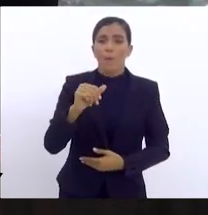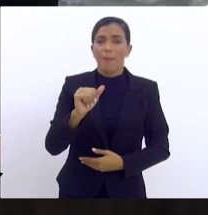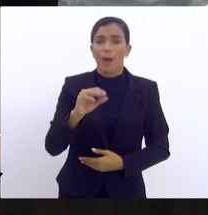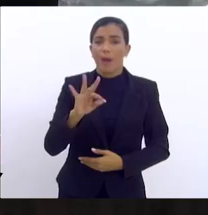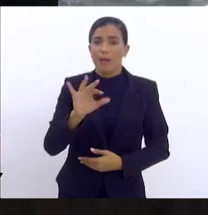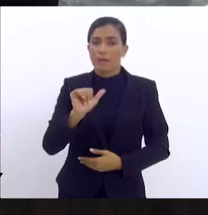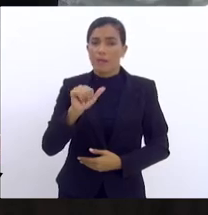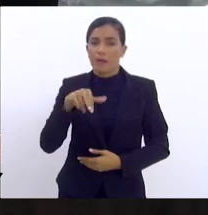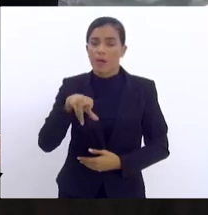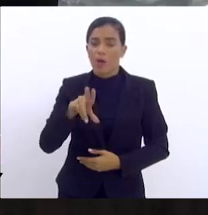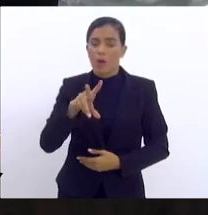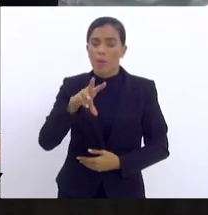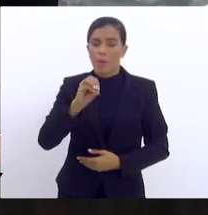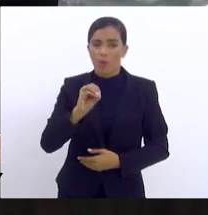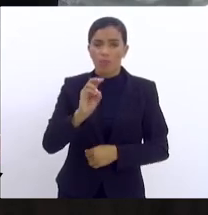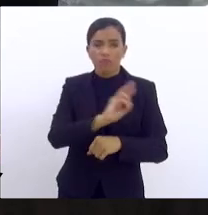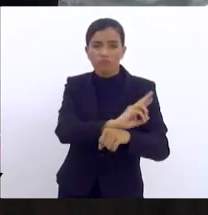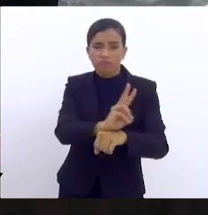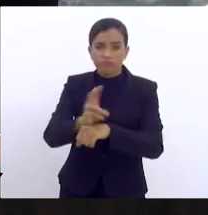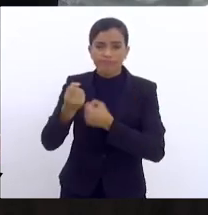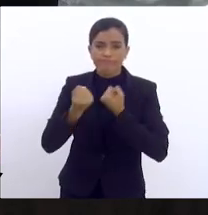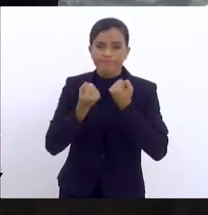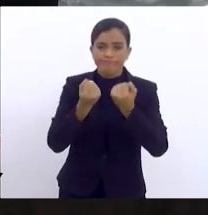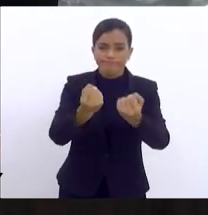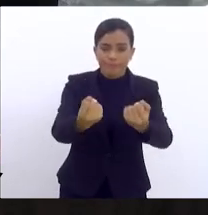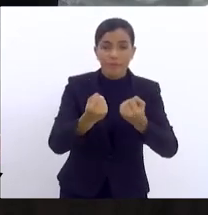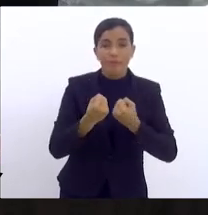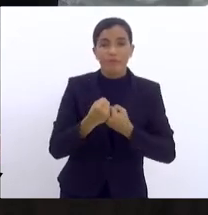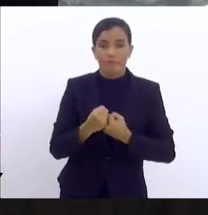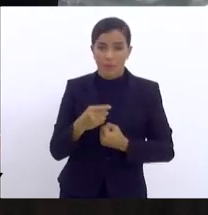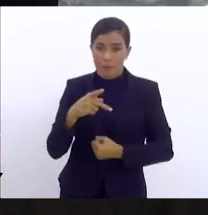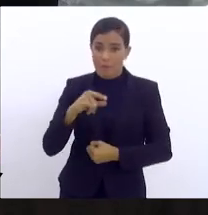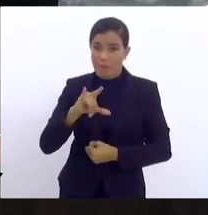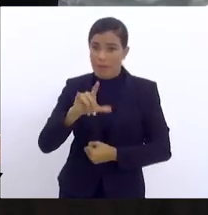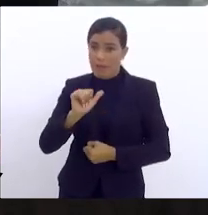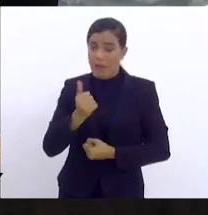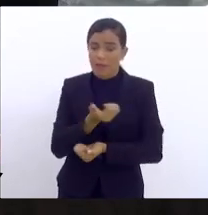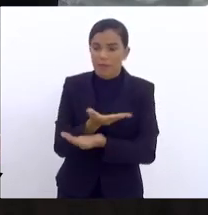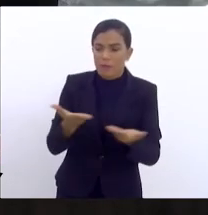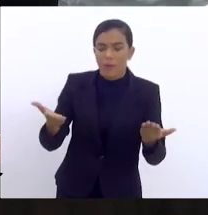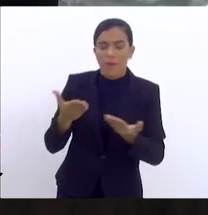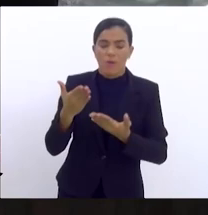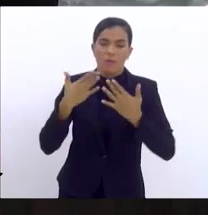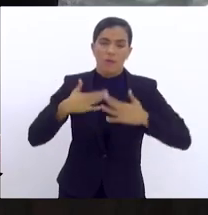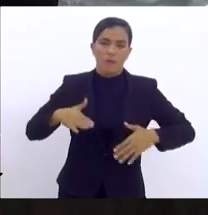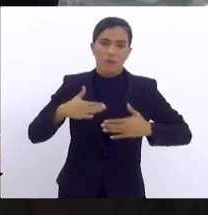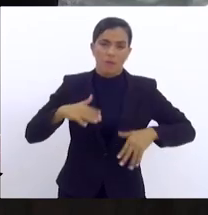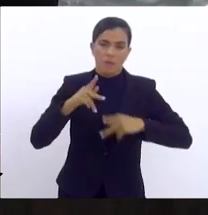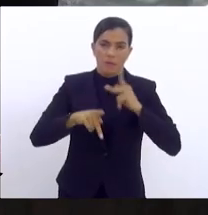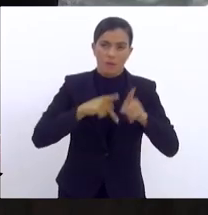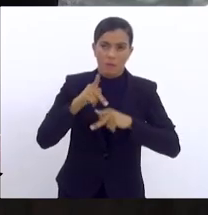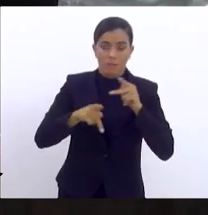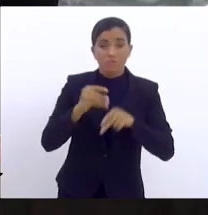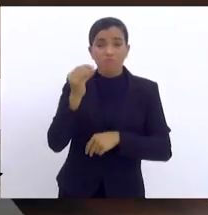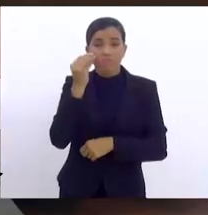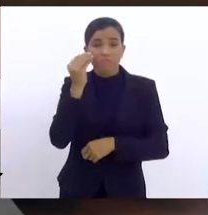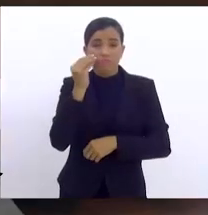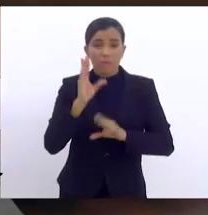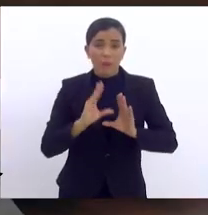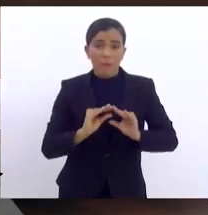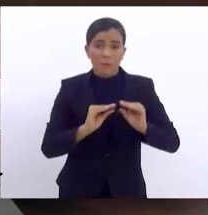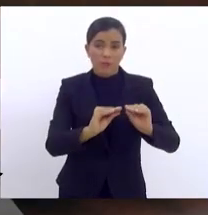que realmente trouxe uma segurança Uma tranquilidade a única coisa que vai pedir Coronel para ver se a gente conseguir mexer